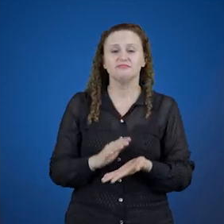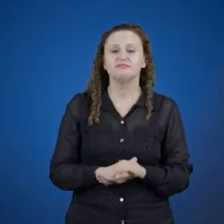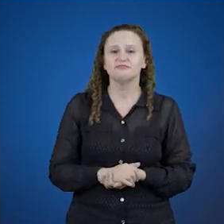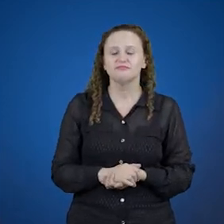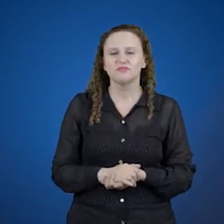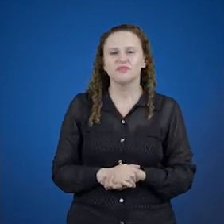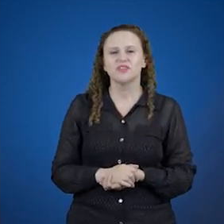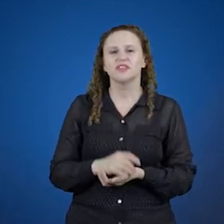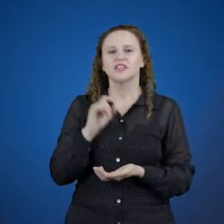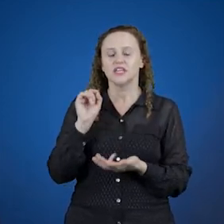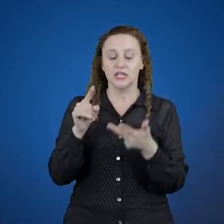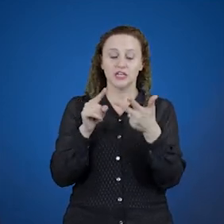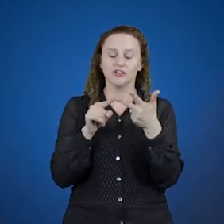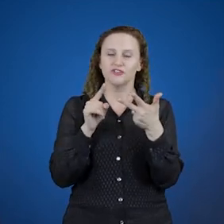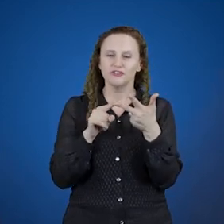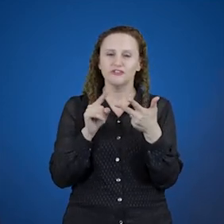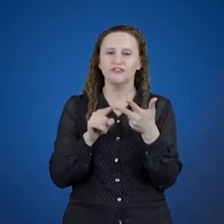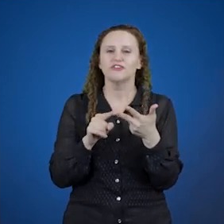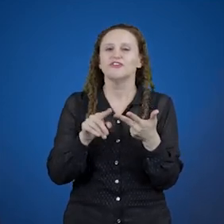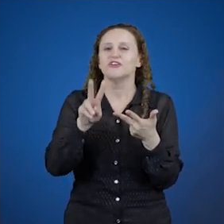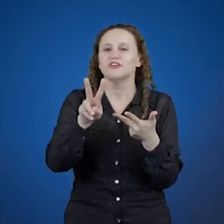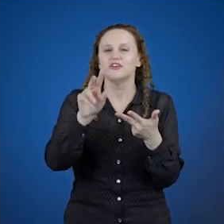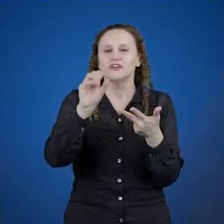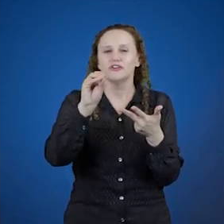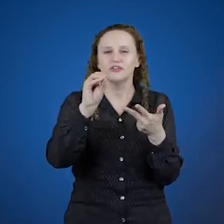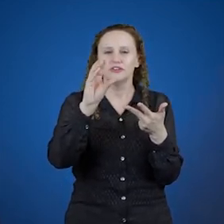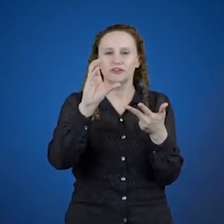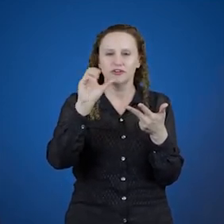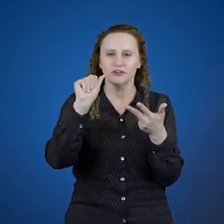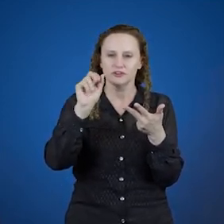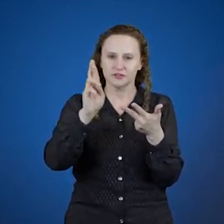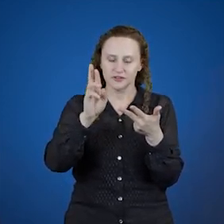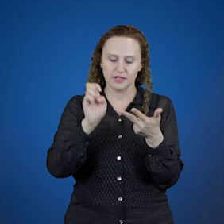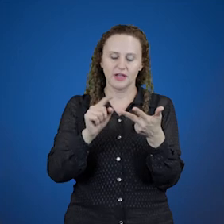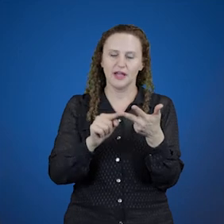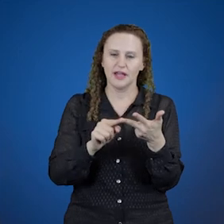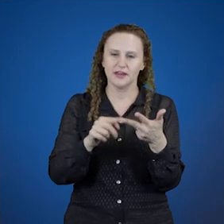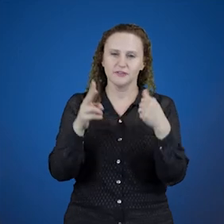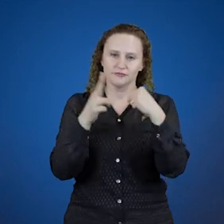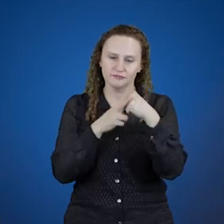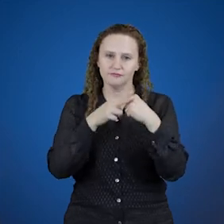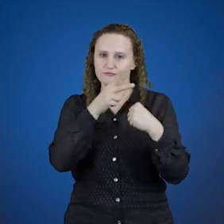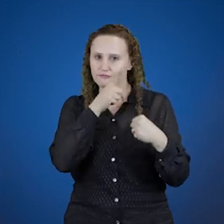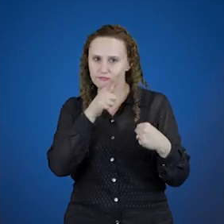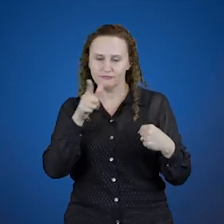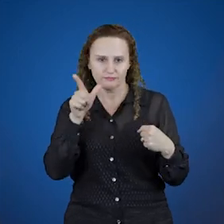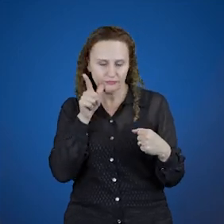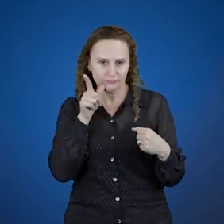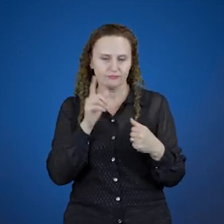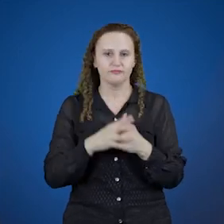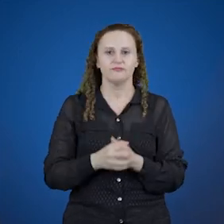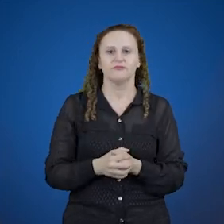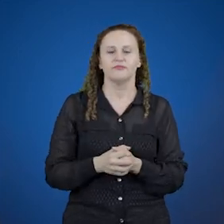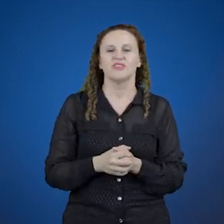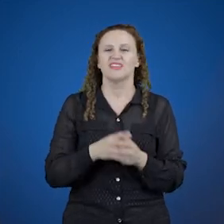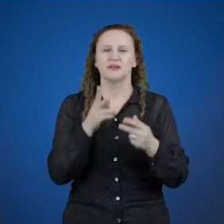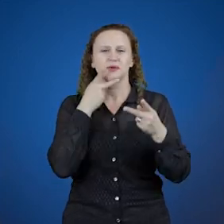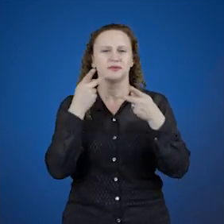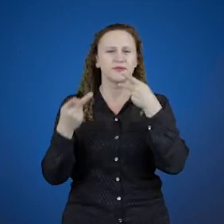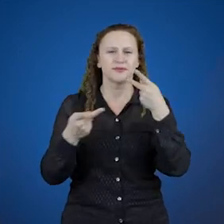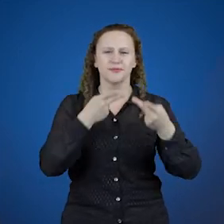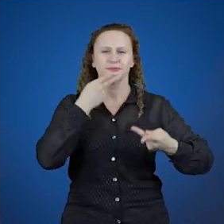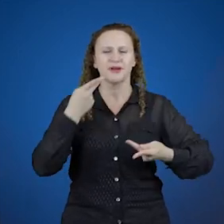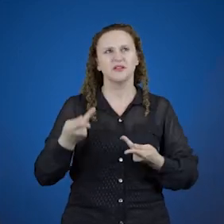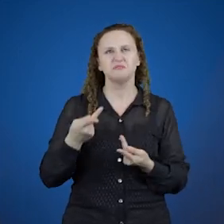e eu disse anteriormente que vende vocare verbo chamar em latim usamos muito vocativo